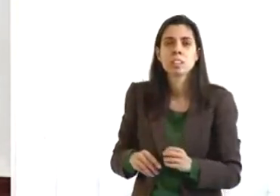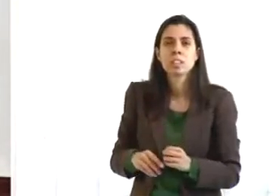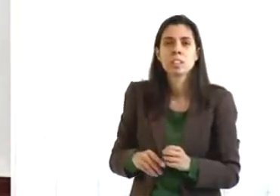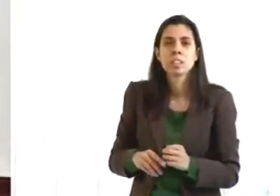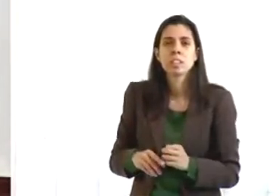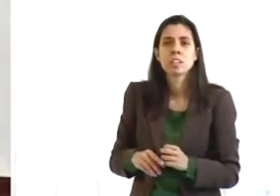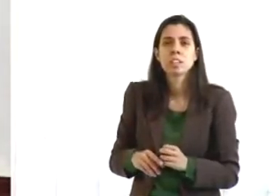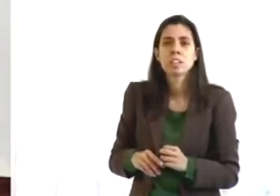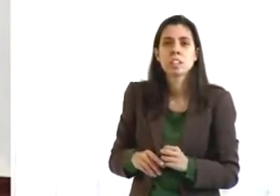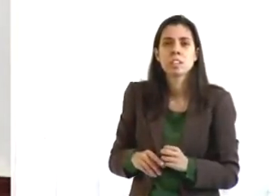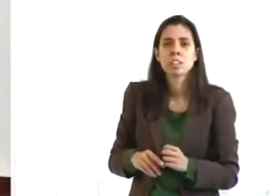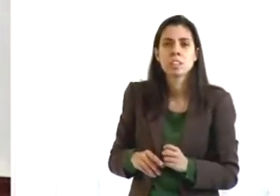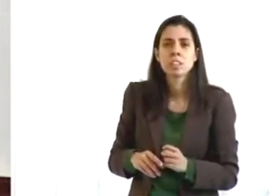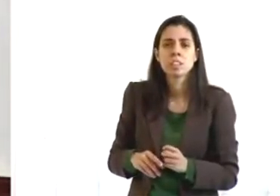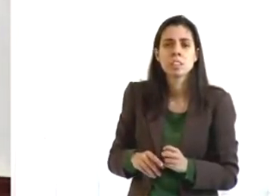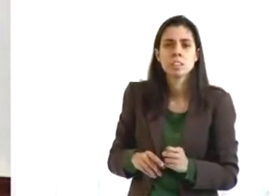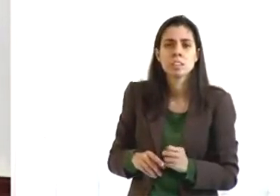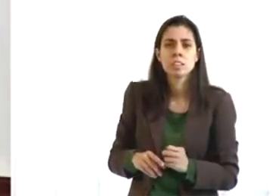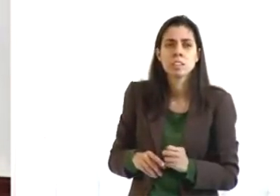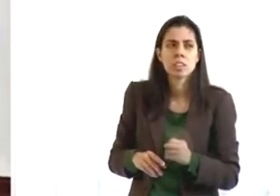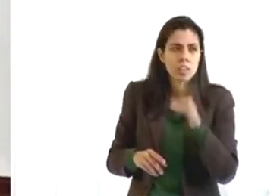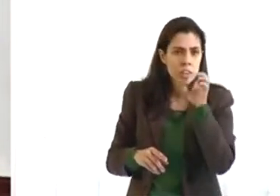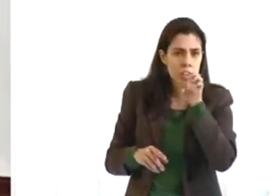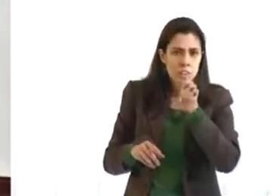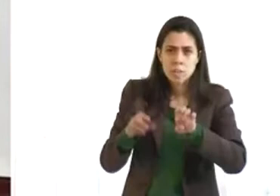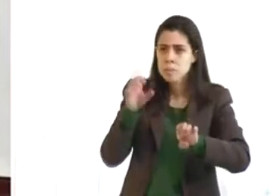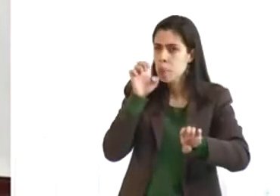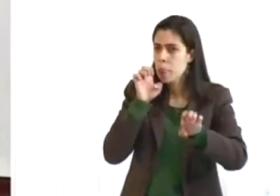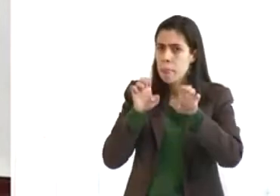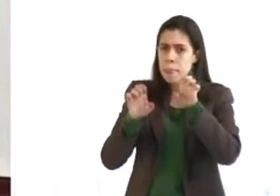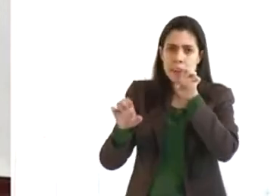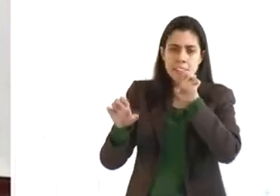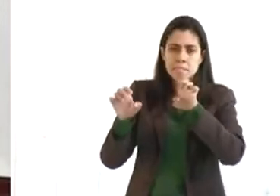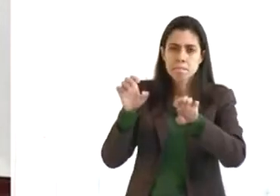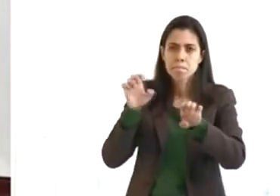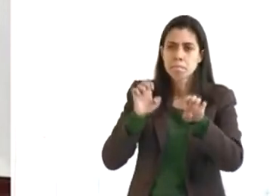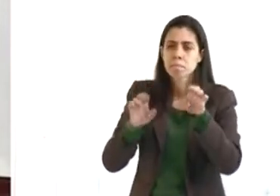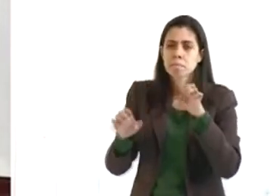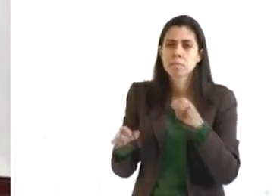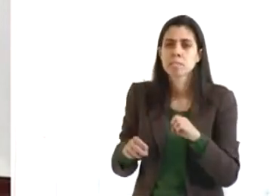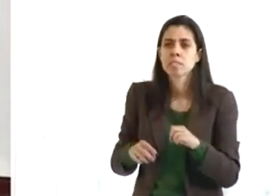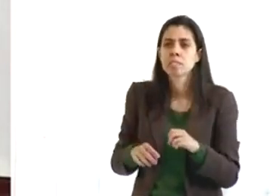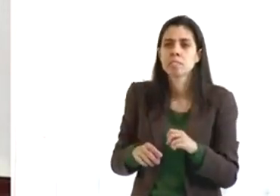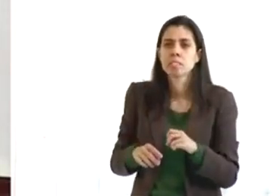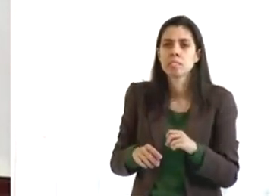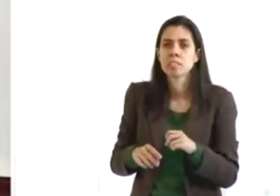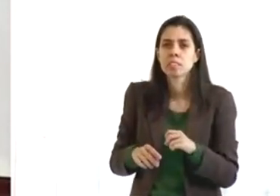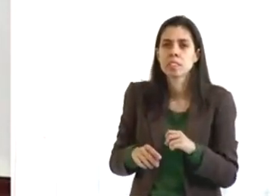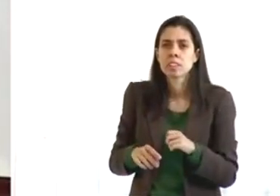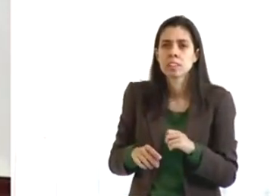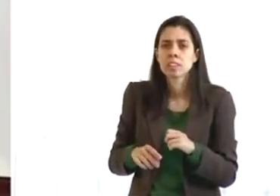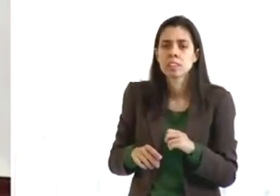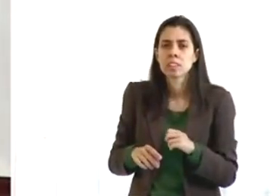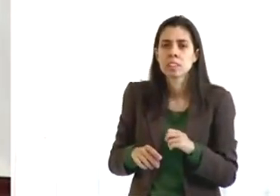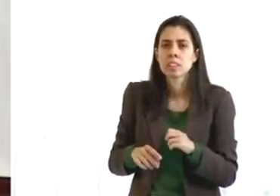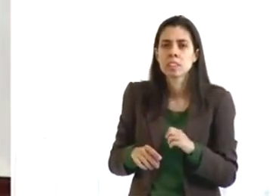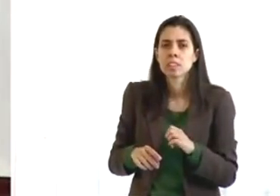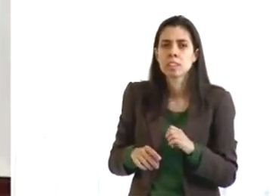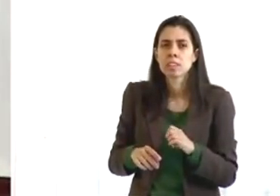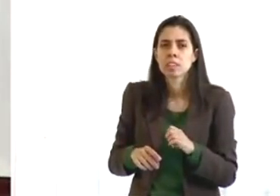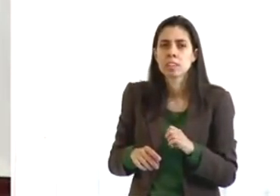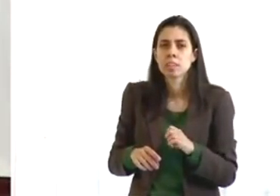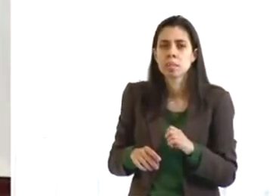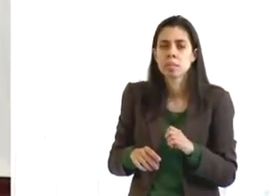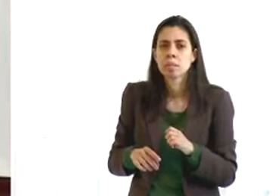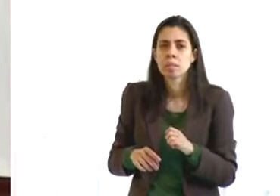vai passando além e vai evangelizando todas as cidades. E ele chegou aonde, irmãos? Cesareia. Em casa você pode ler depois